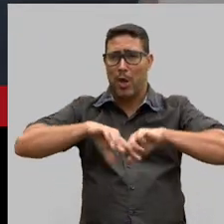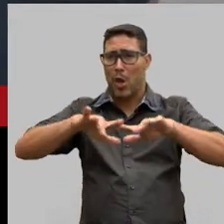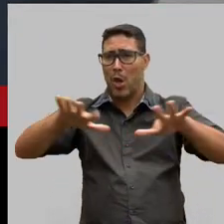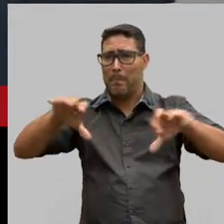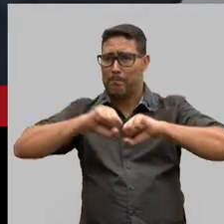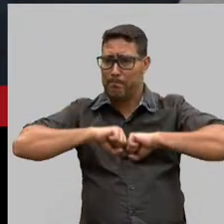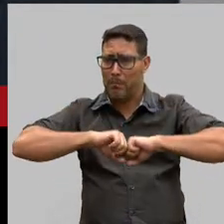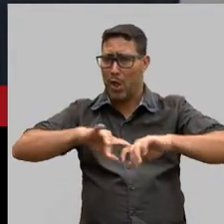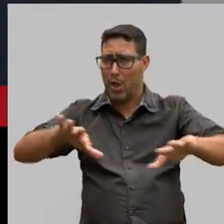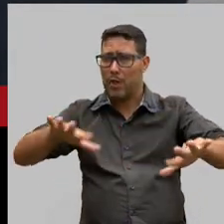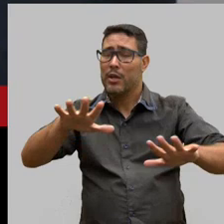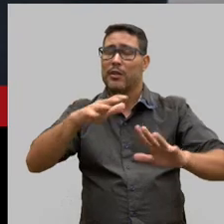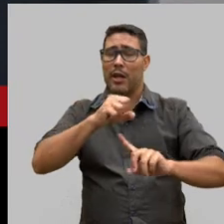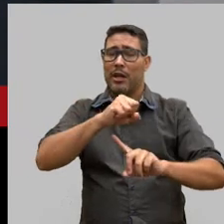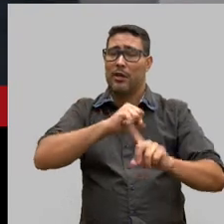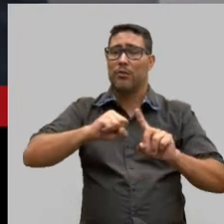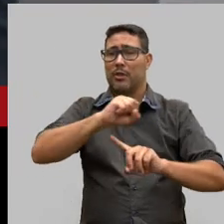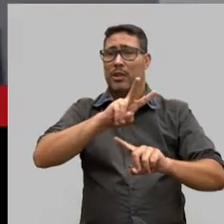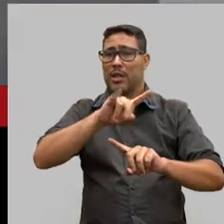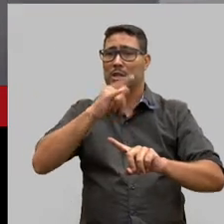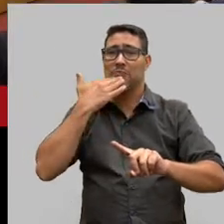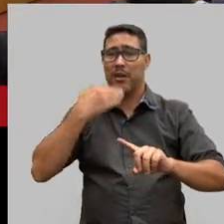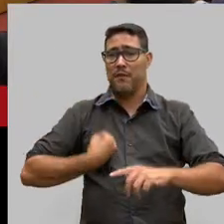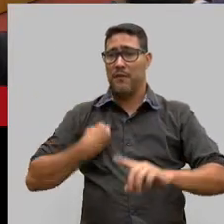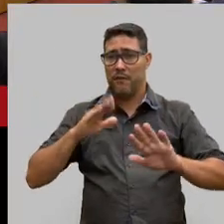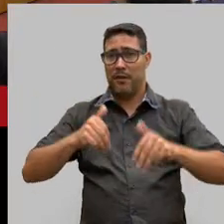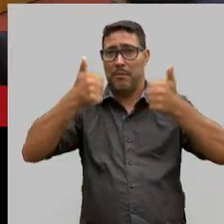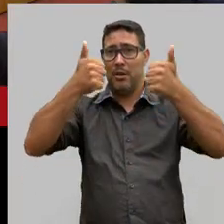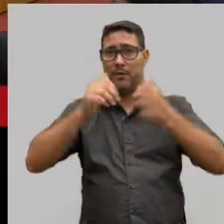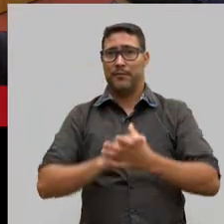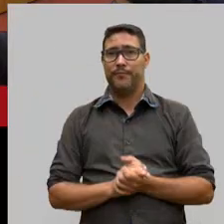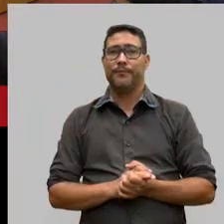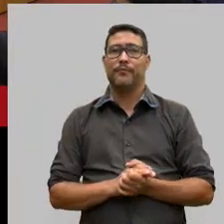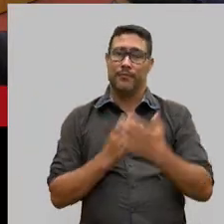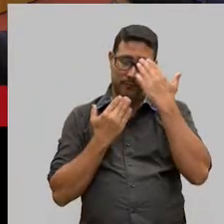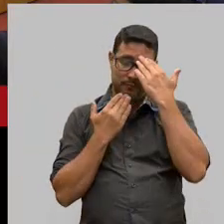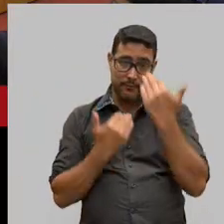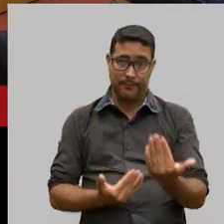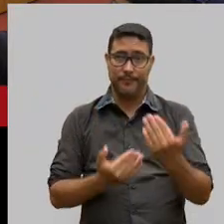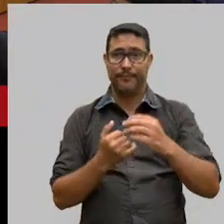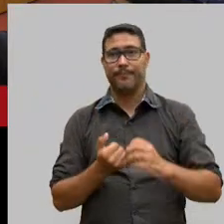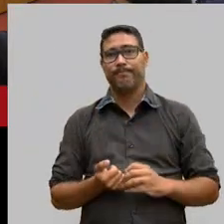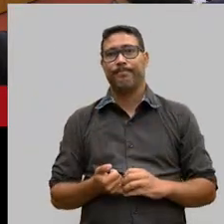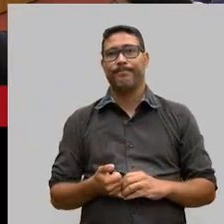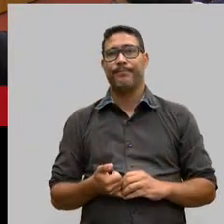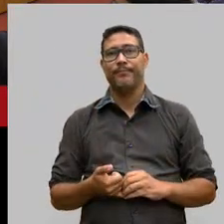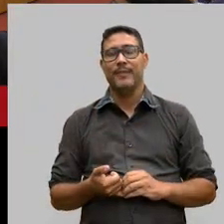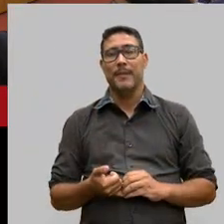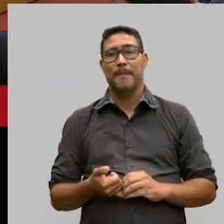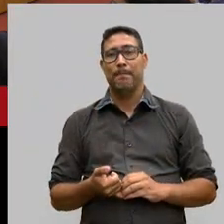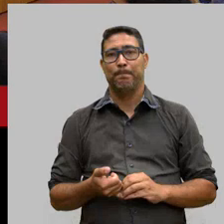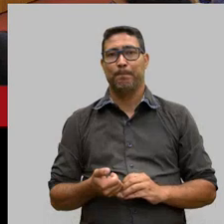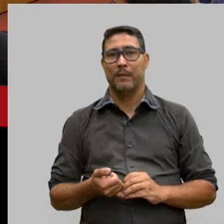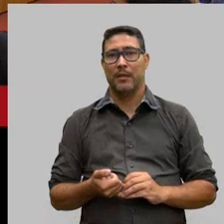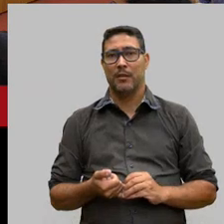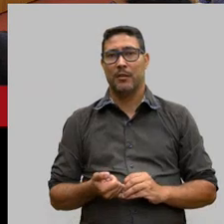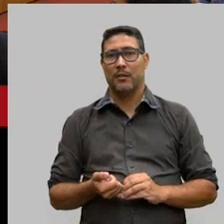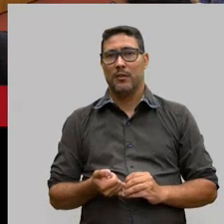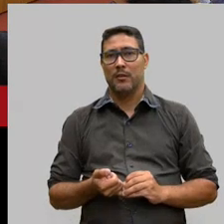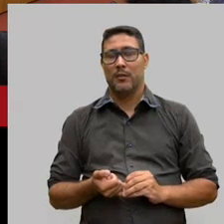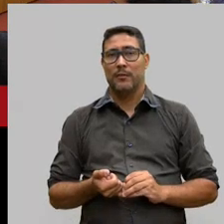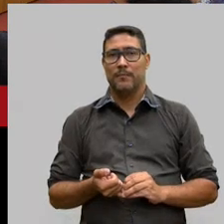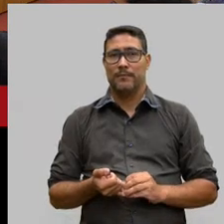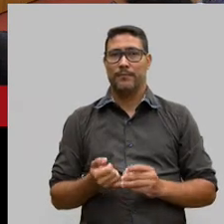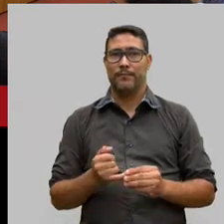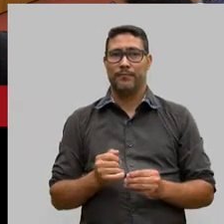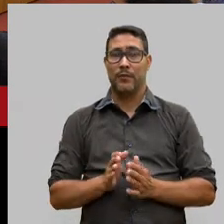conhecimento a sociedade vive melhor obrigado Tudo bem pessoal seguinte